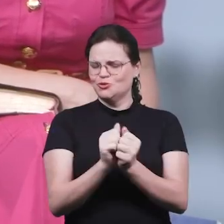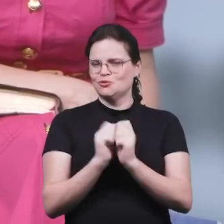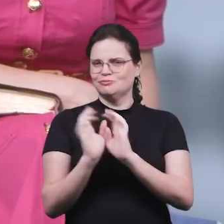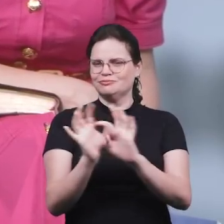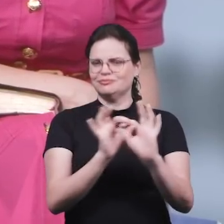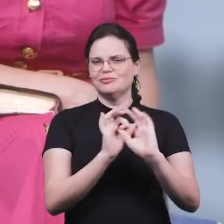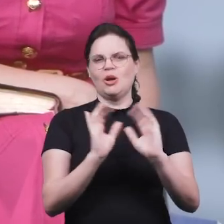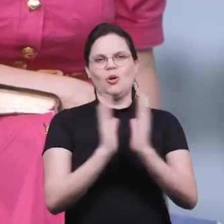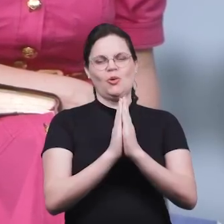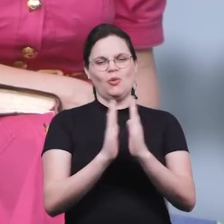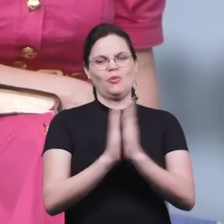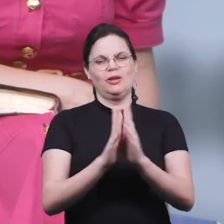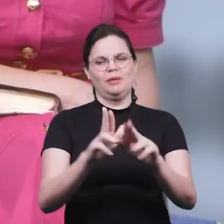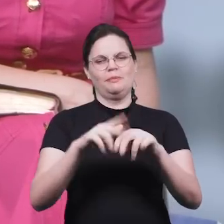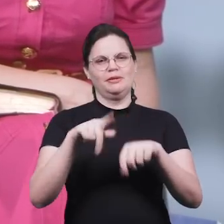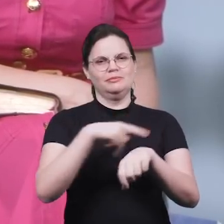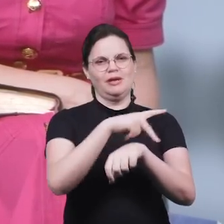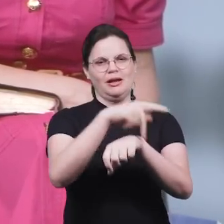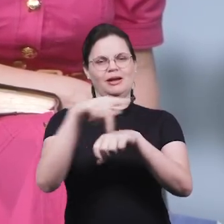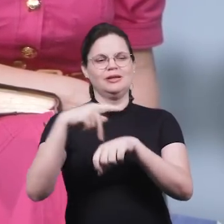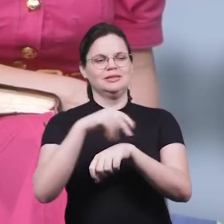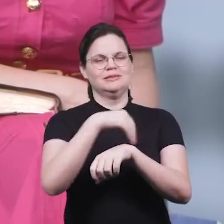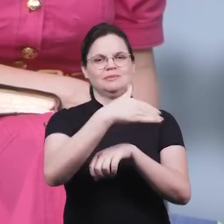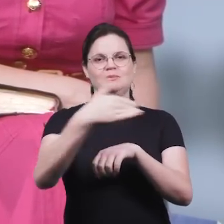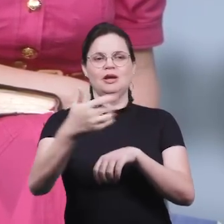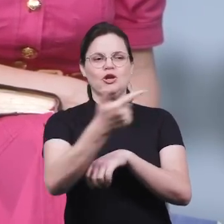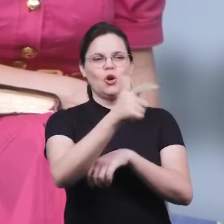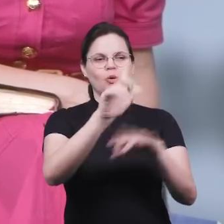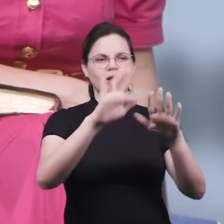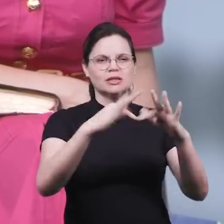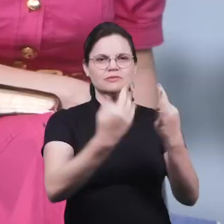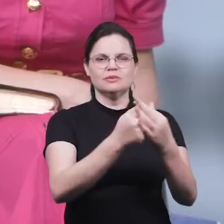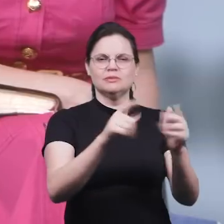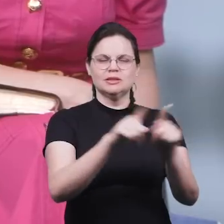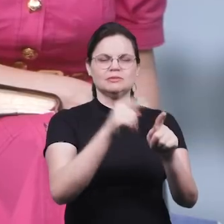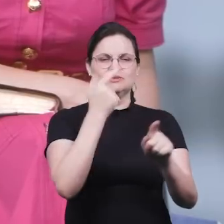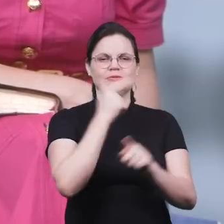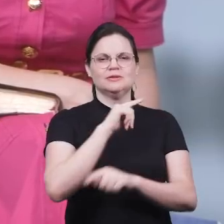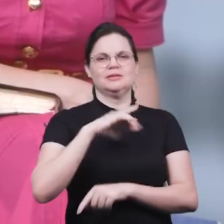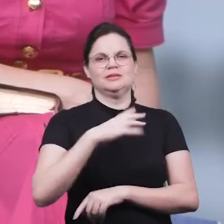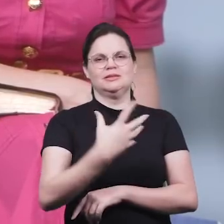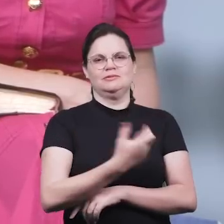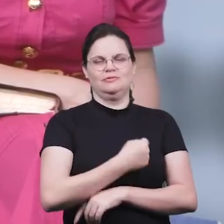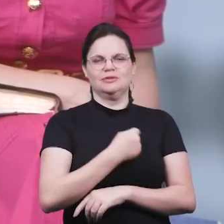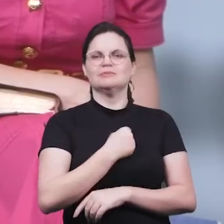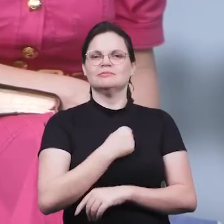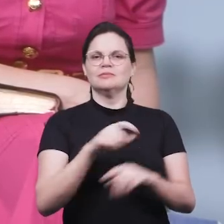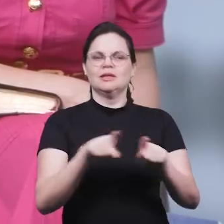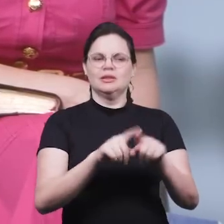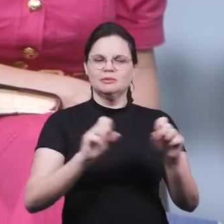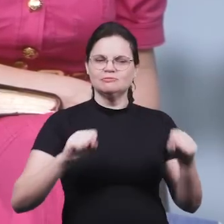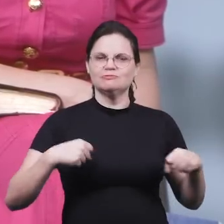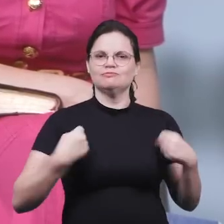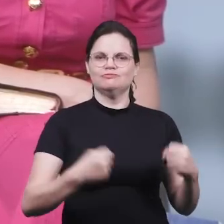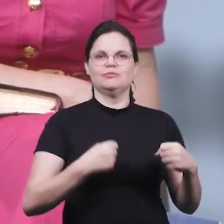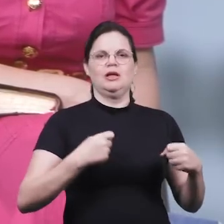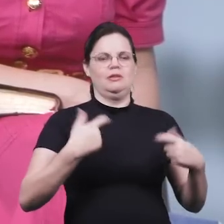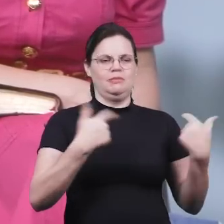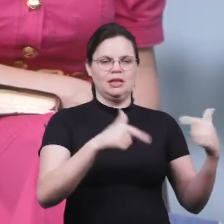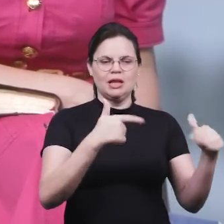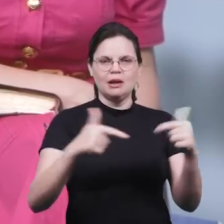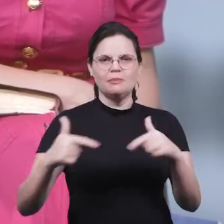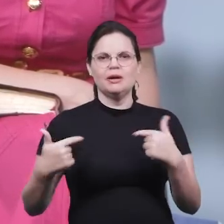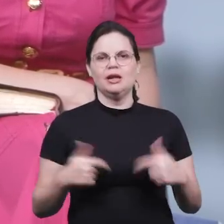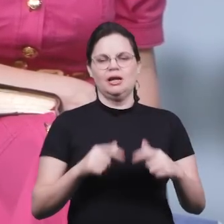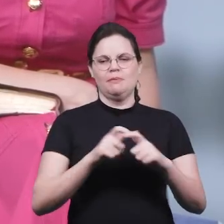em oração, para que o Senhor alcance outras famílias, fortaleça os trabalhos que já têm sido realizados e